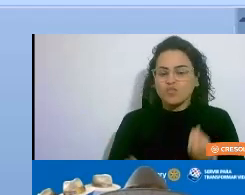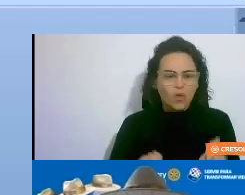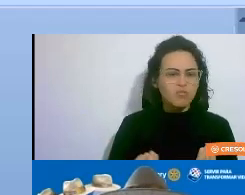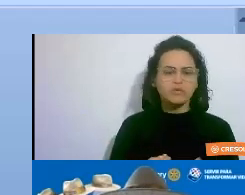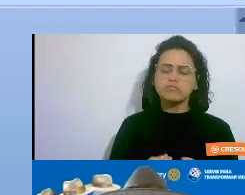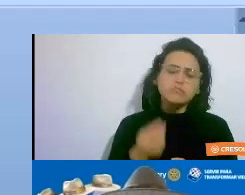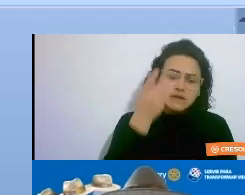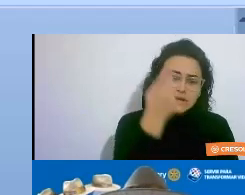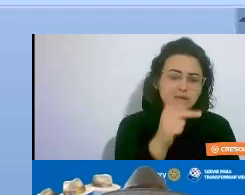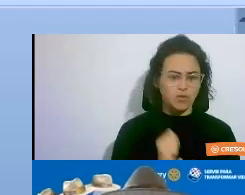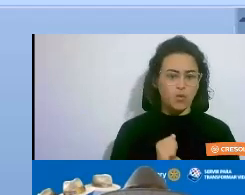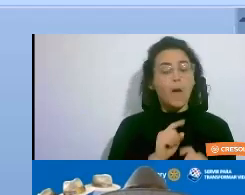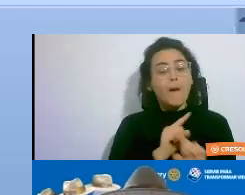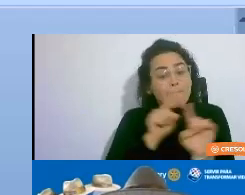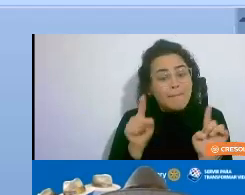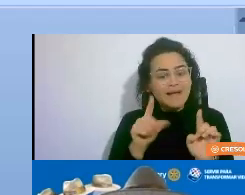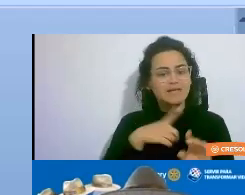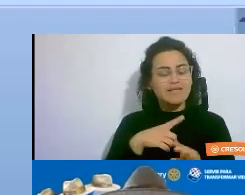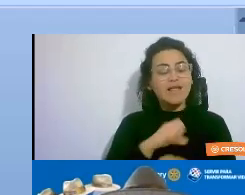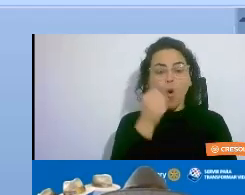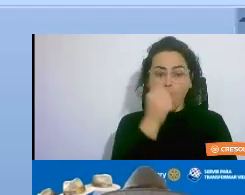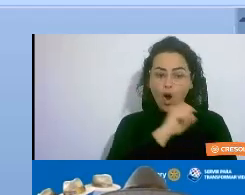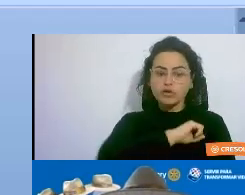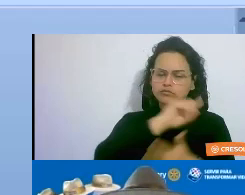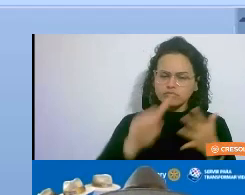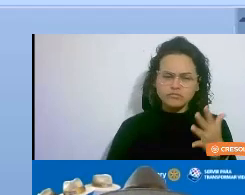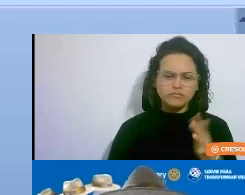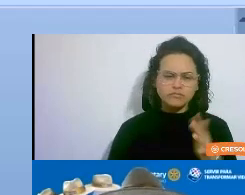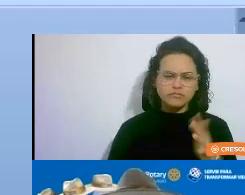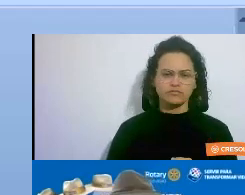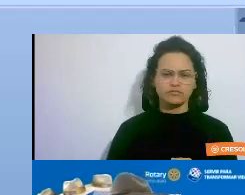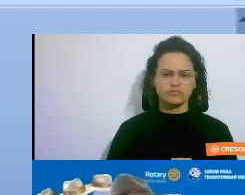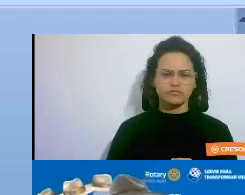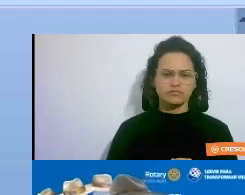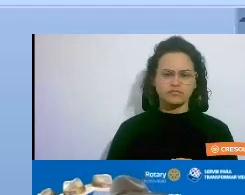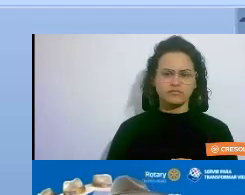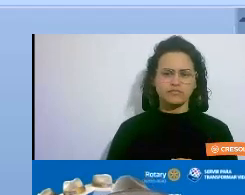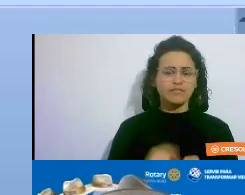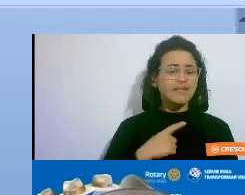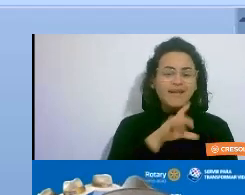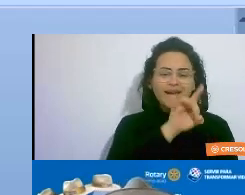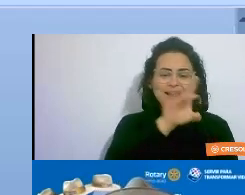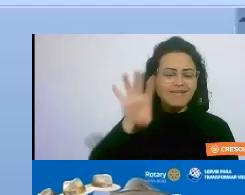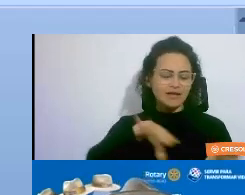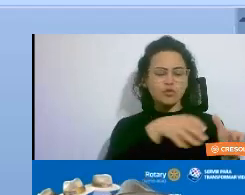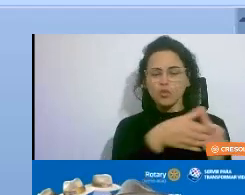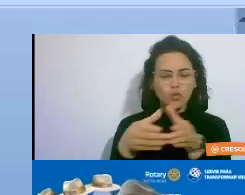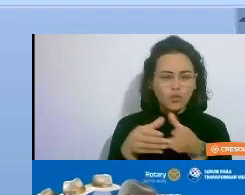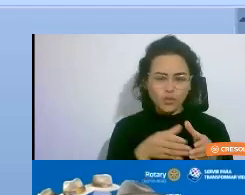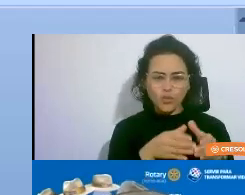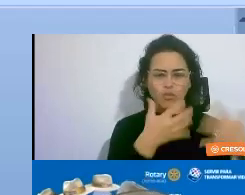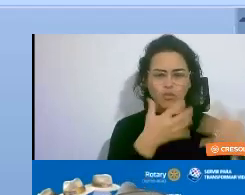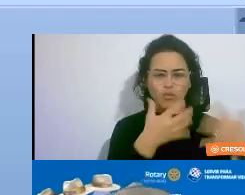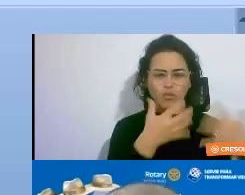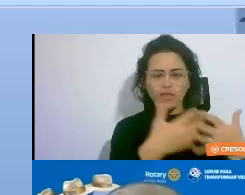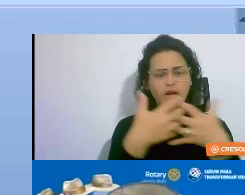aqui eu preparei 8, né? Só que existe muito mais, ou pode ser reduzido, isso depende de cada clube. Então, existe